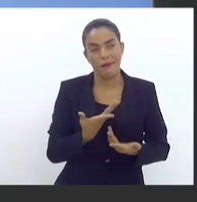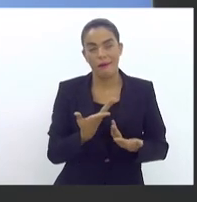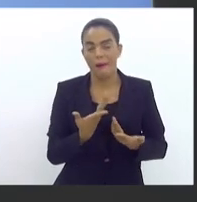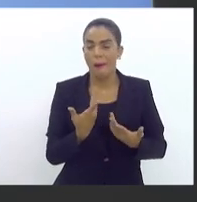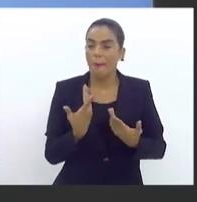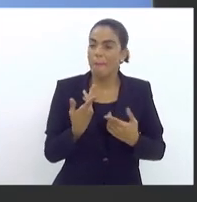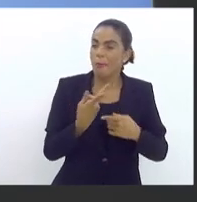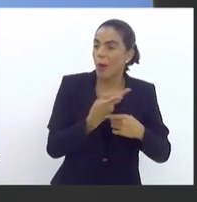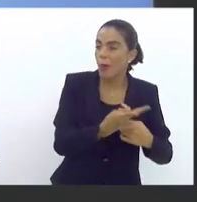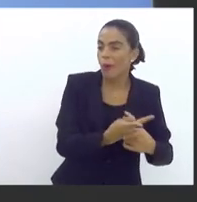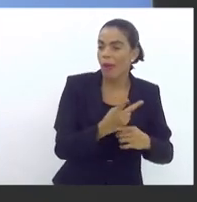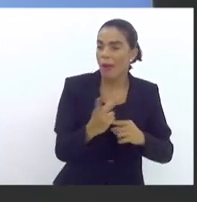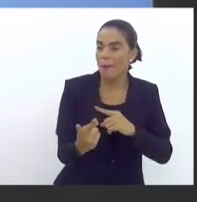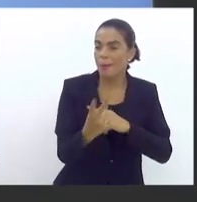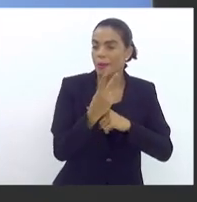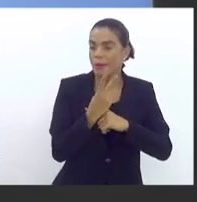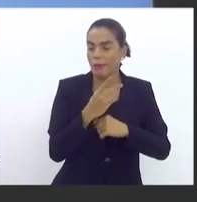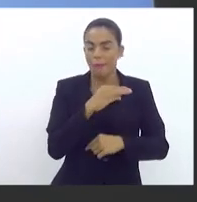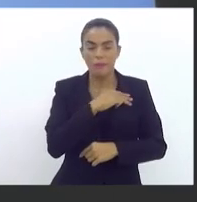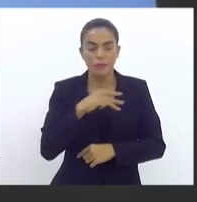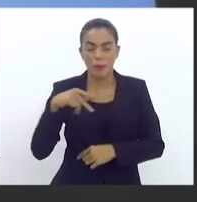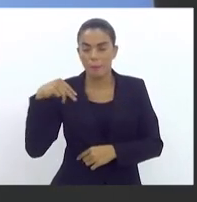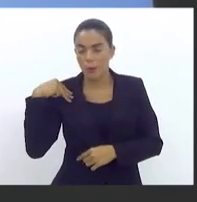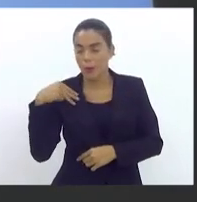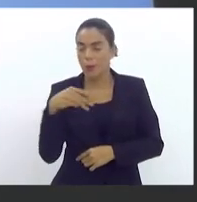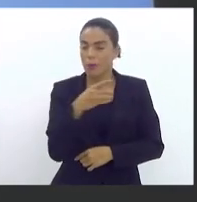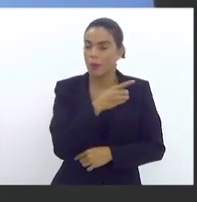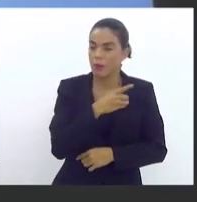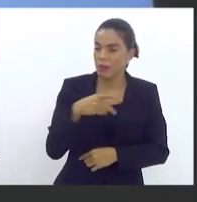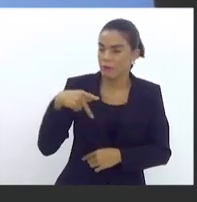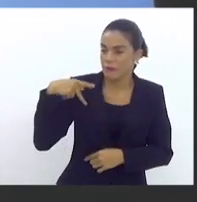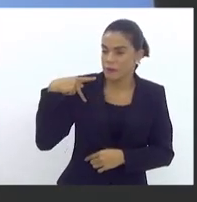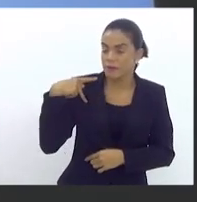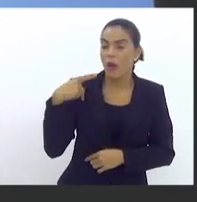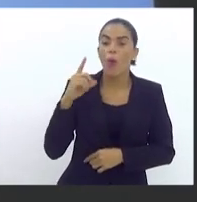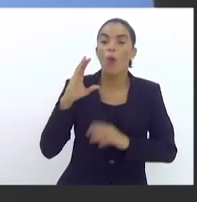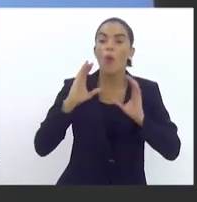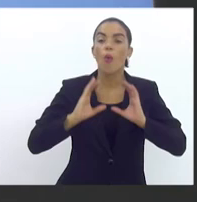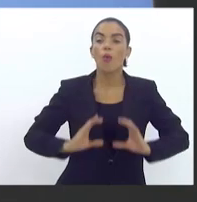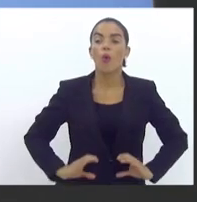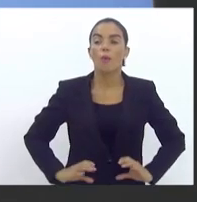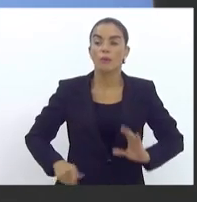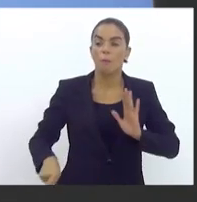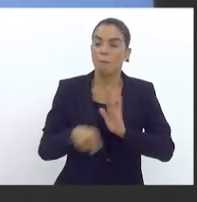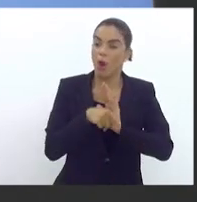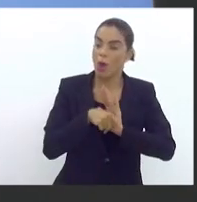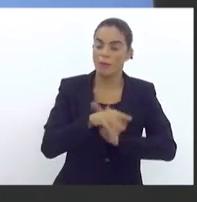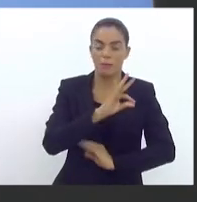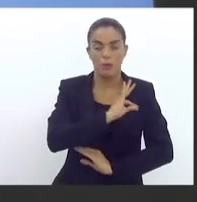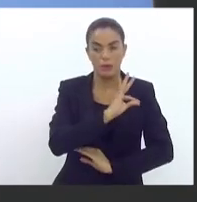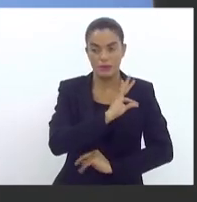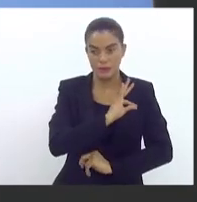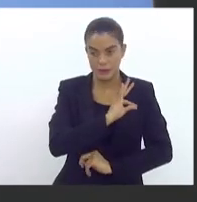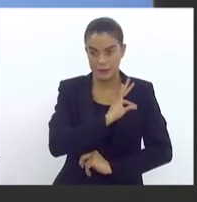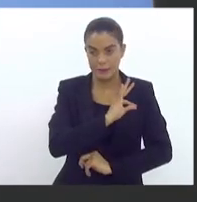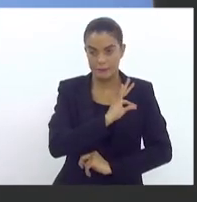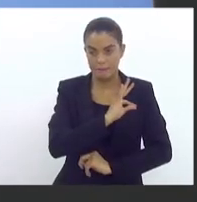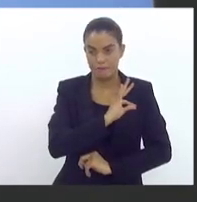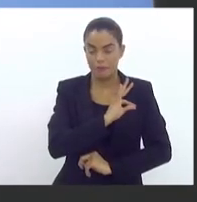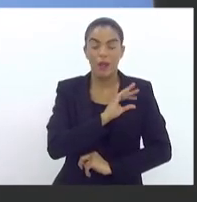criminal como todo né o Ministério Público judiciário Talvez seja o comportamento das nossas autoridades que